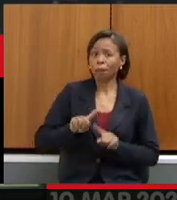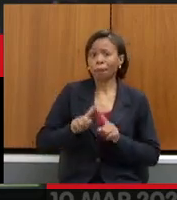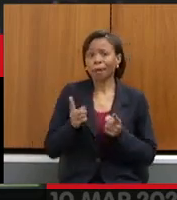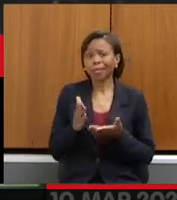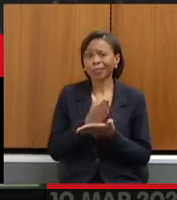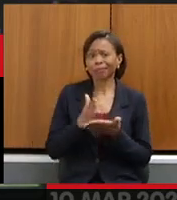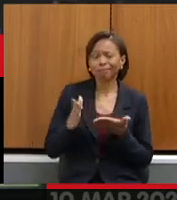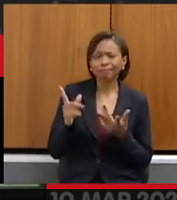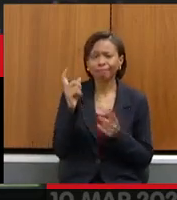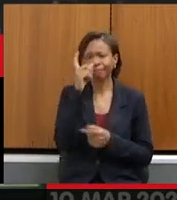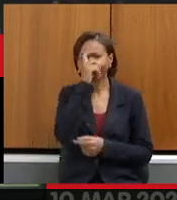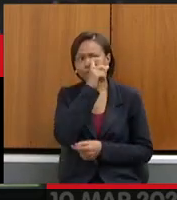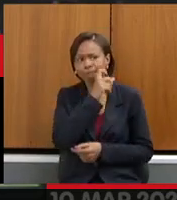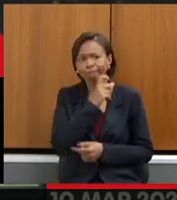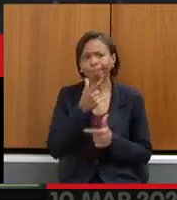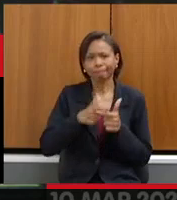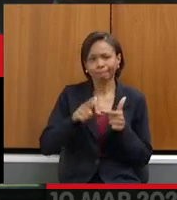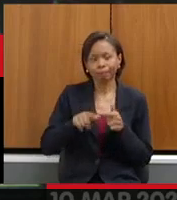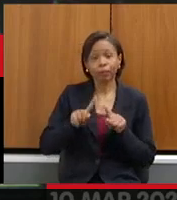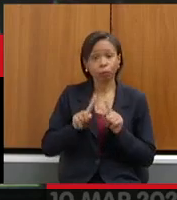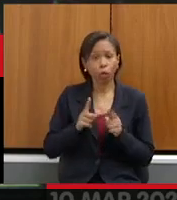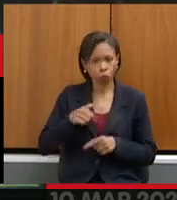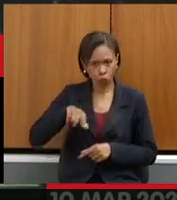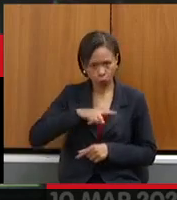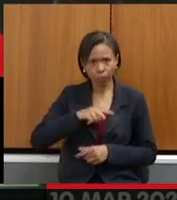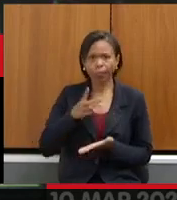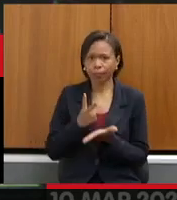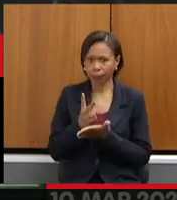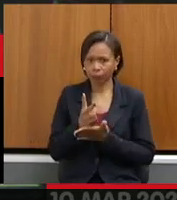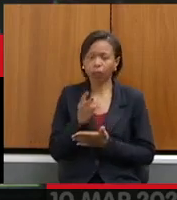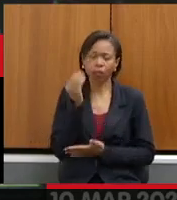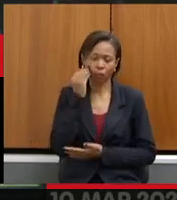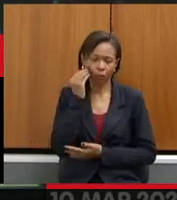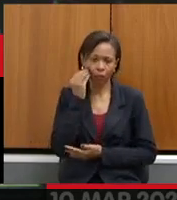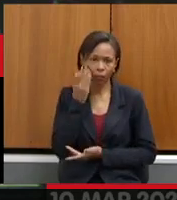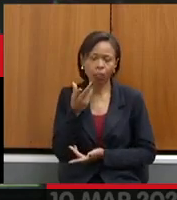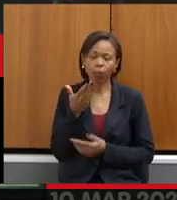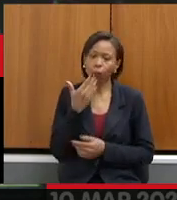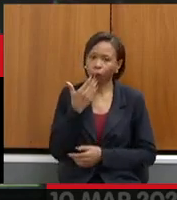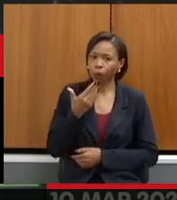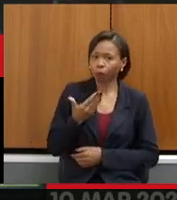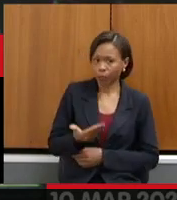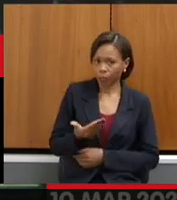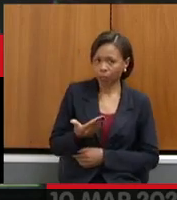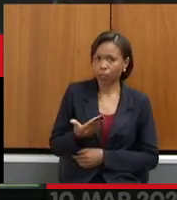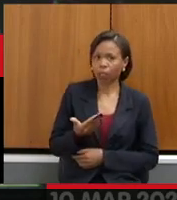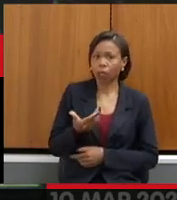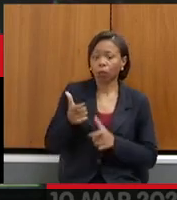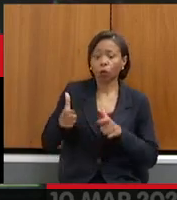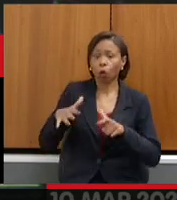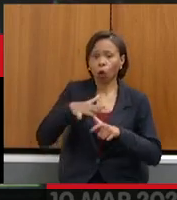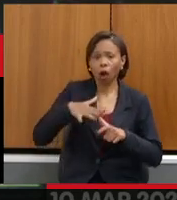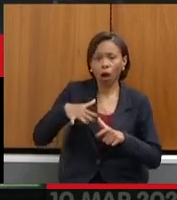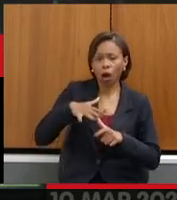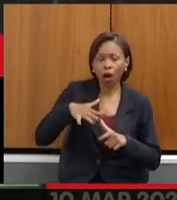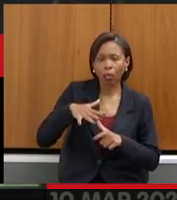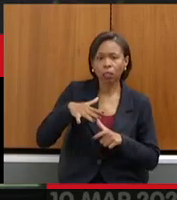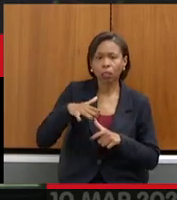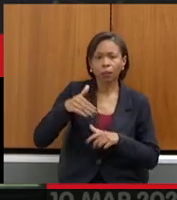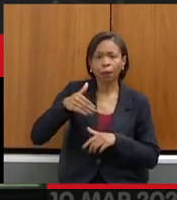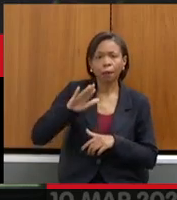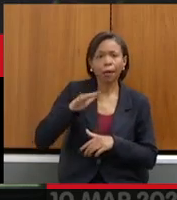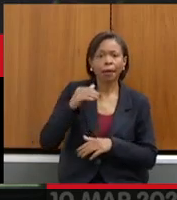temos algumas dificuldades mas a gente tem continuado a fazer solicitações do sentido de áreas de maior stress